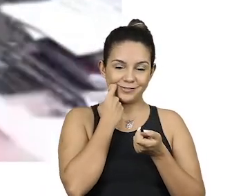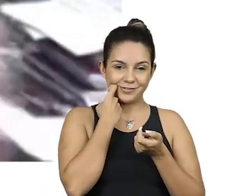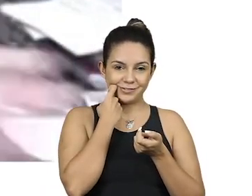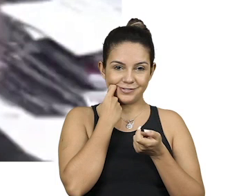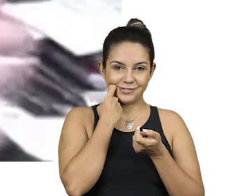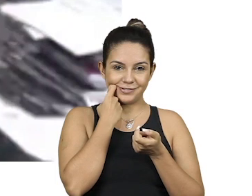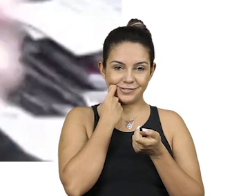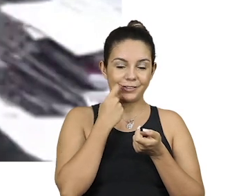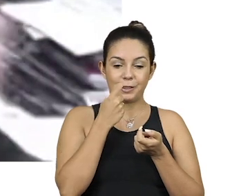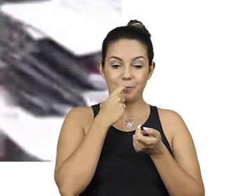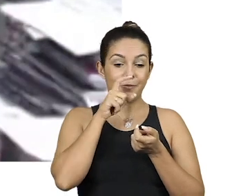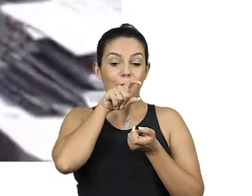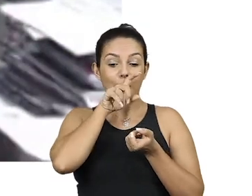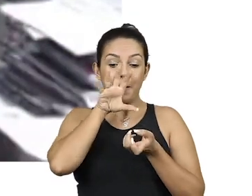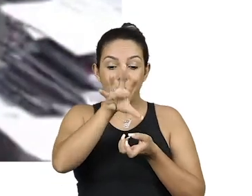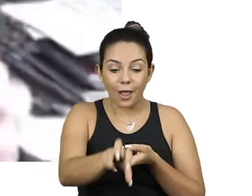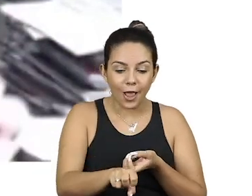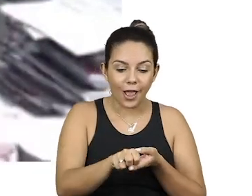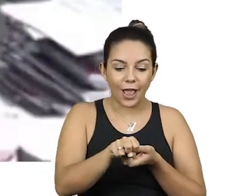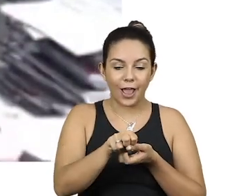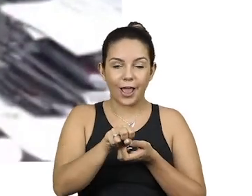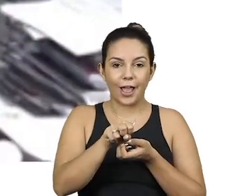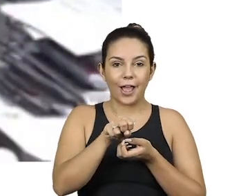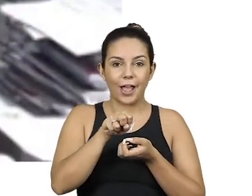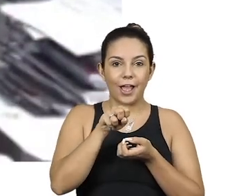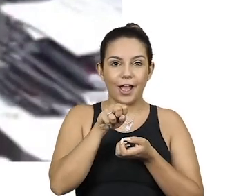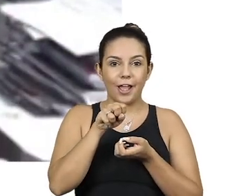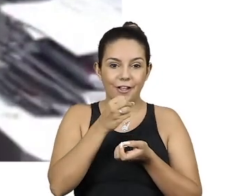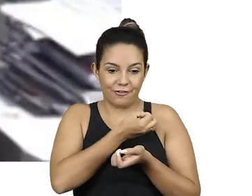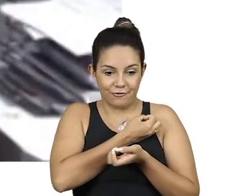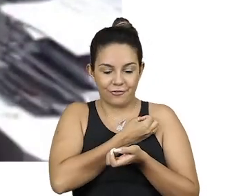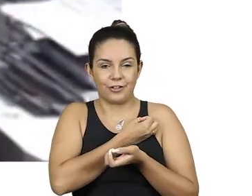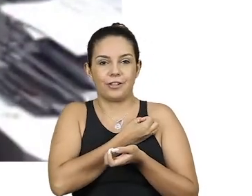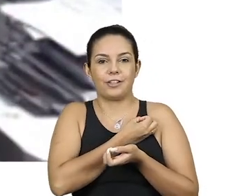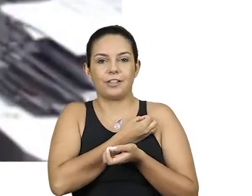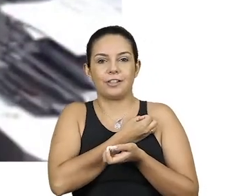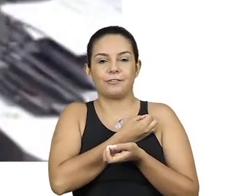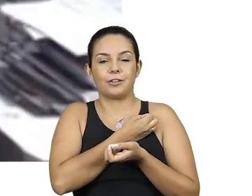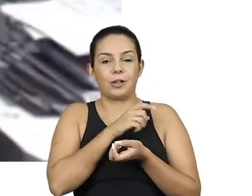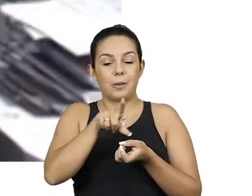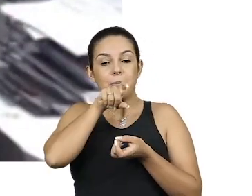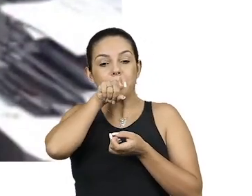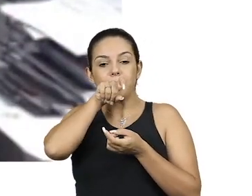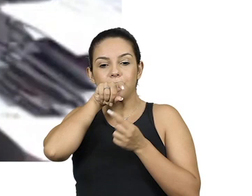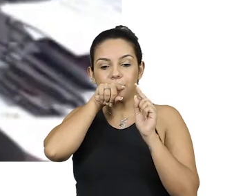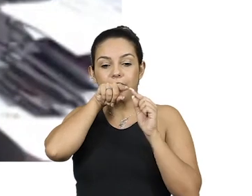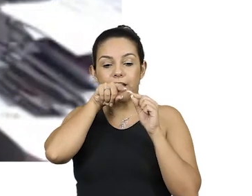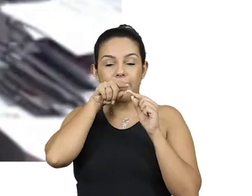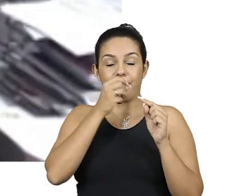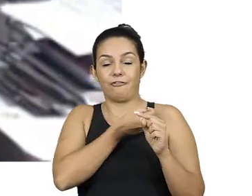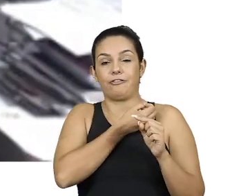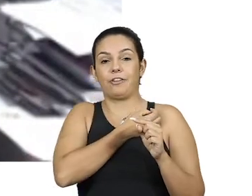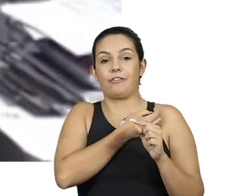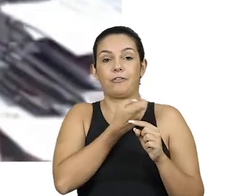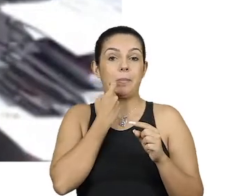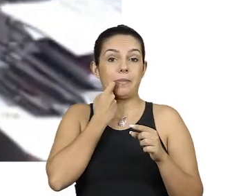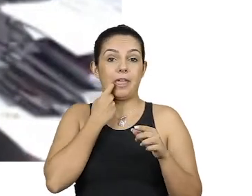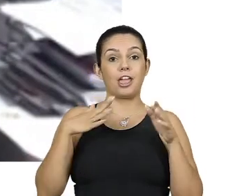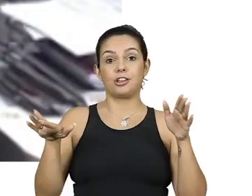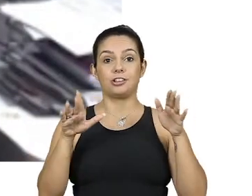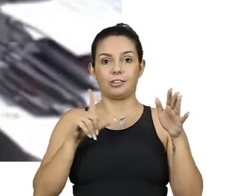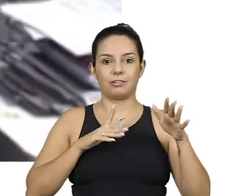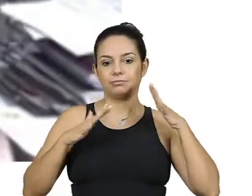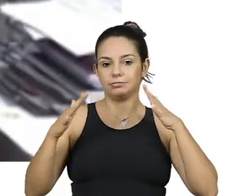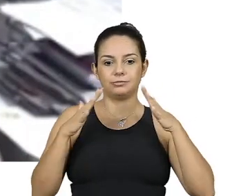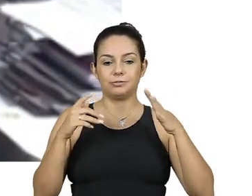bico, se debatendo, vivo. É importante que seja